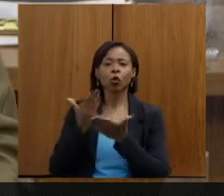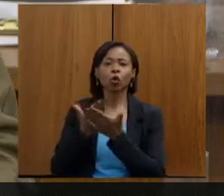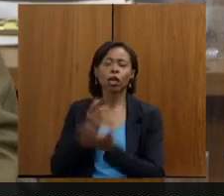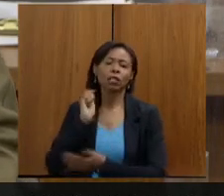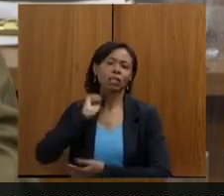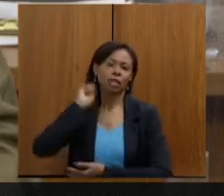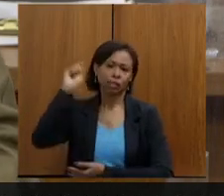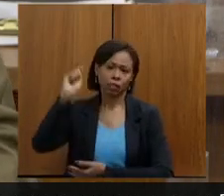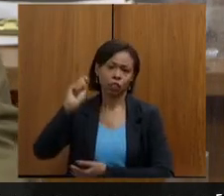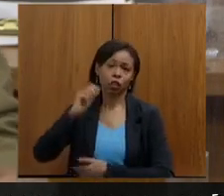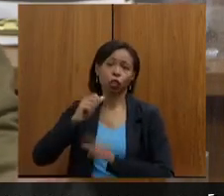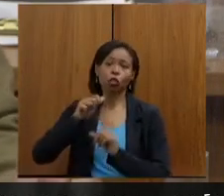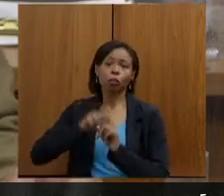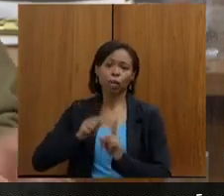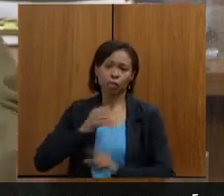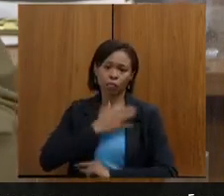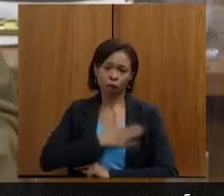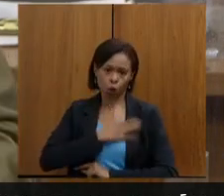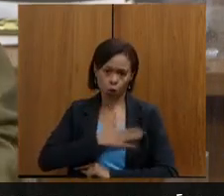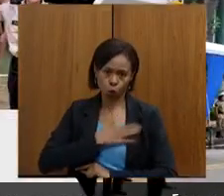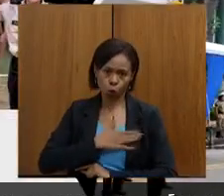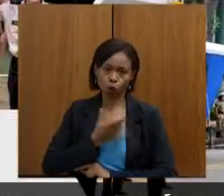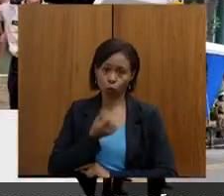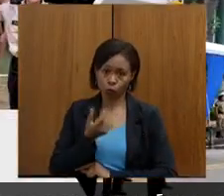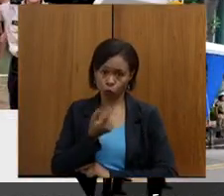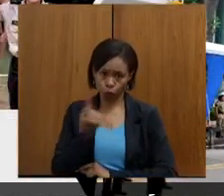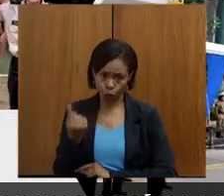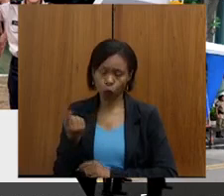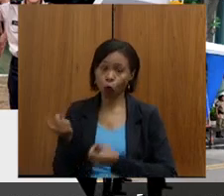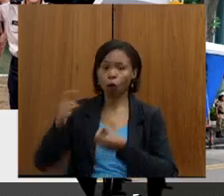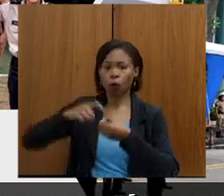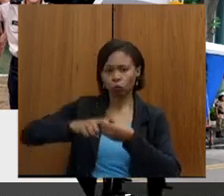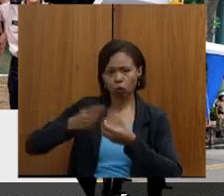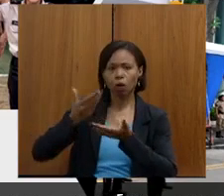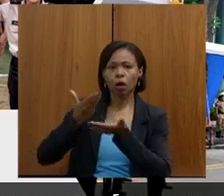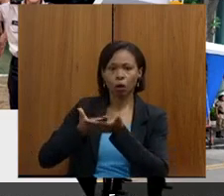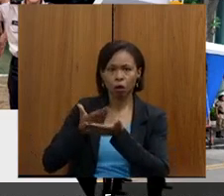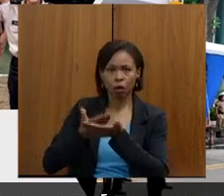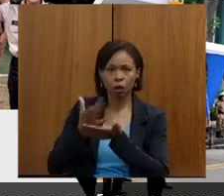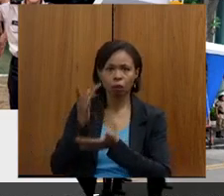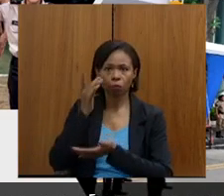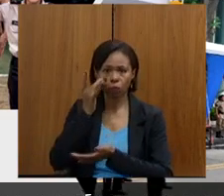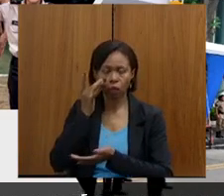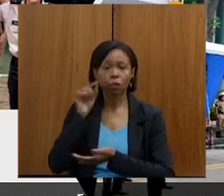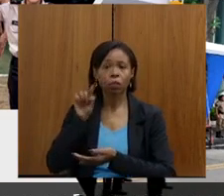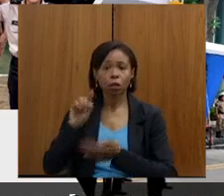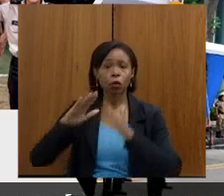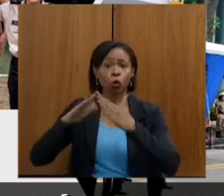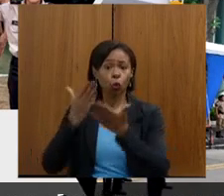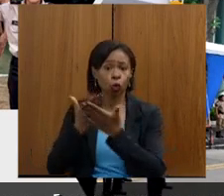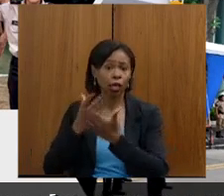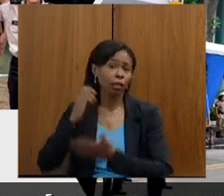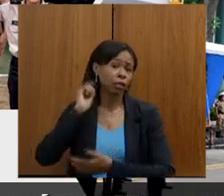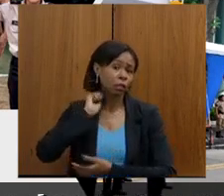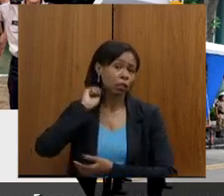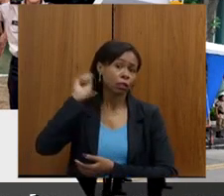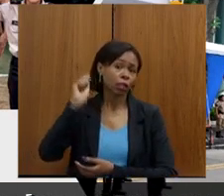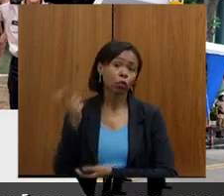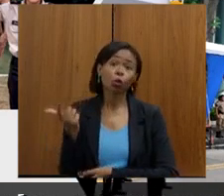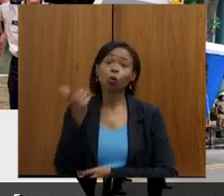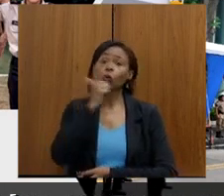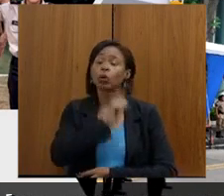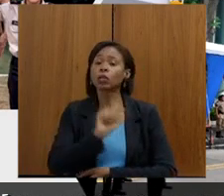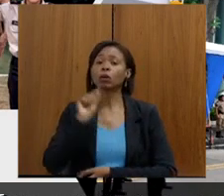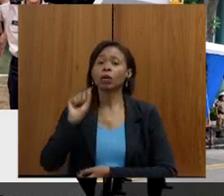2021 é o Colégio Tiradentes ele nós nós conseguimos fazer né aquela aula